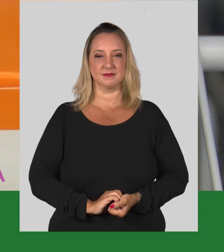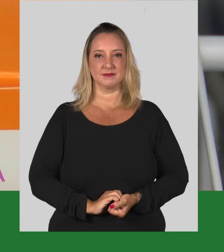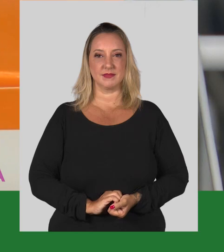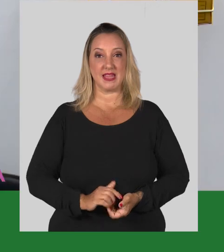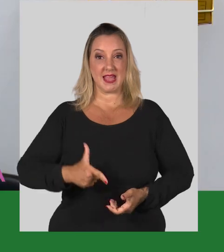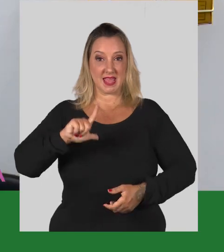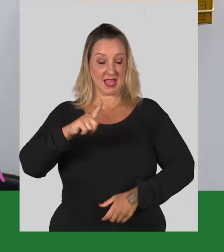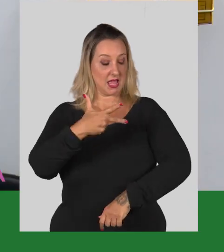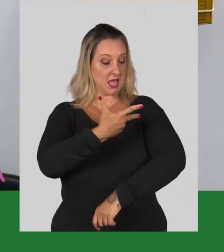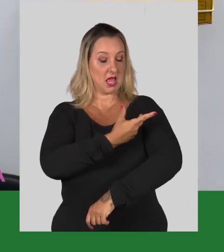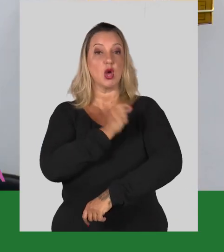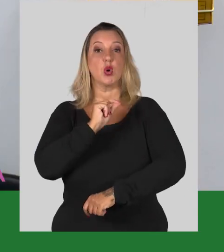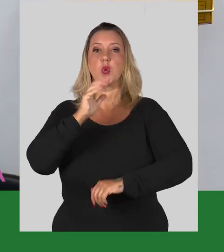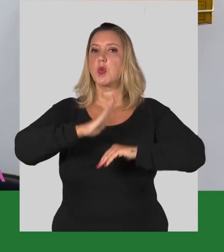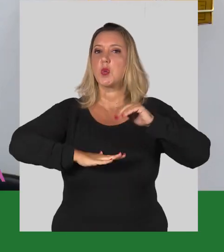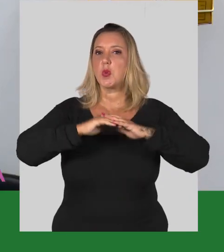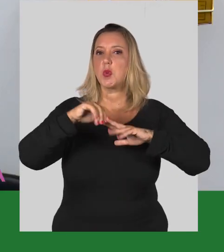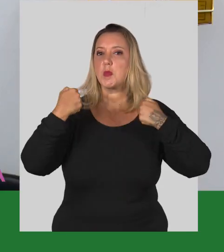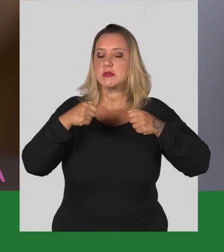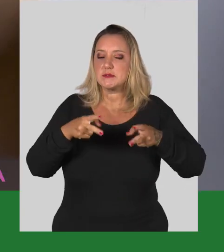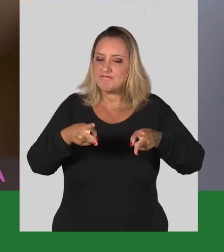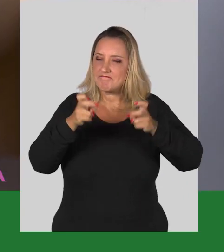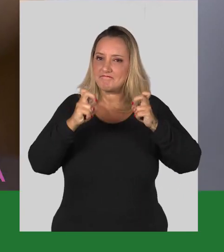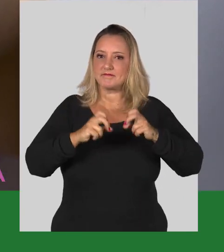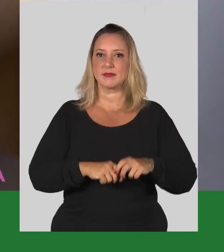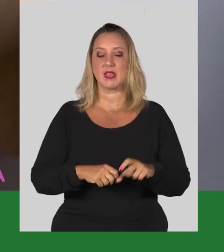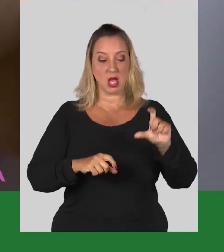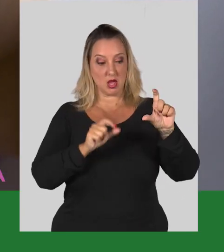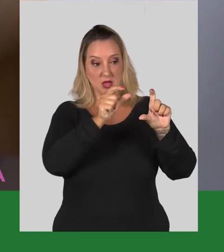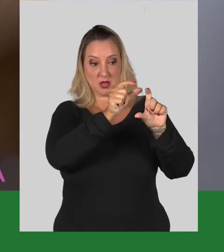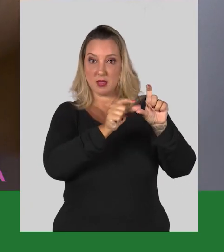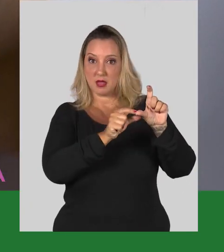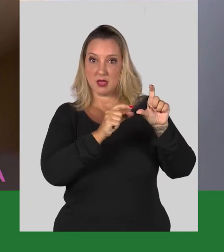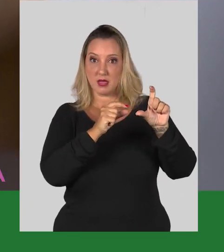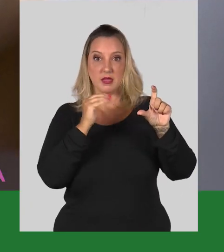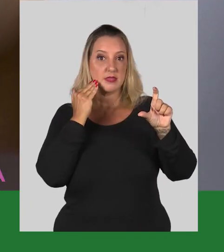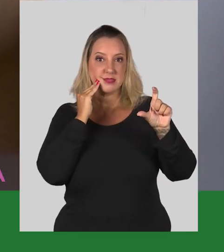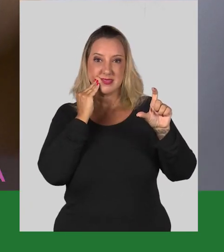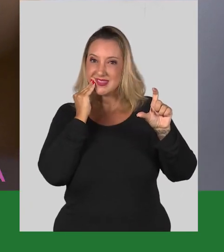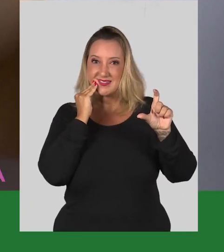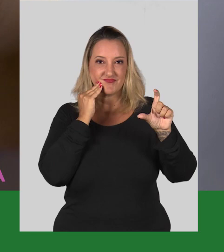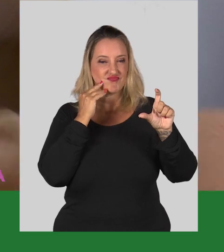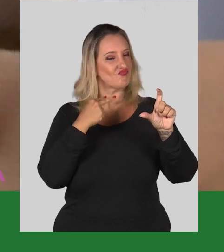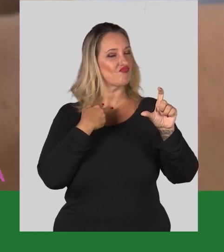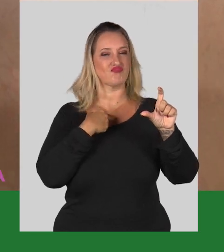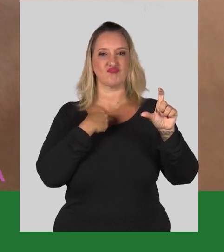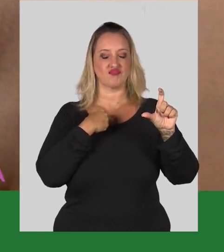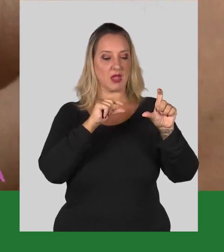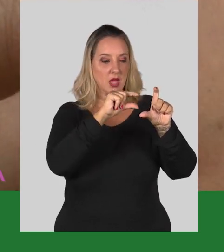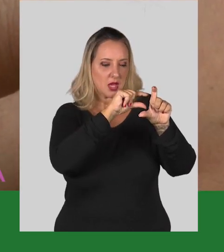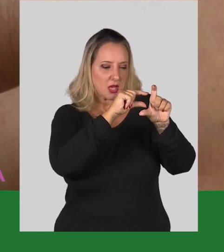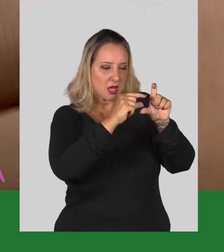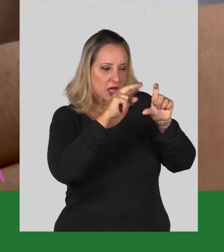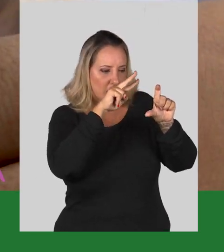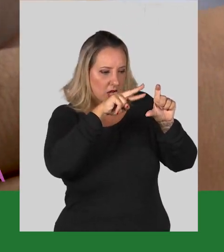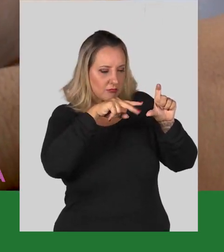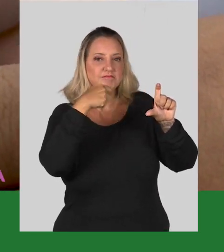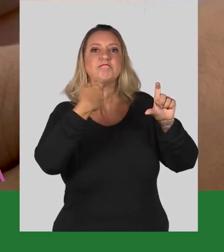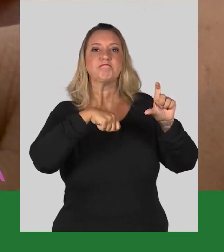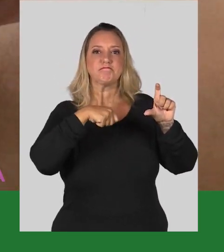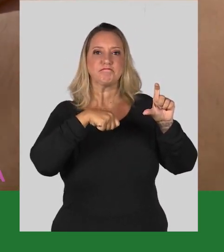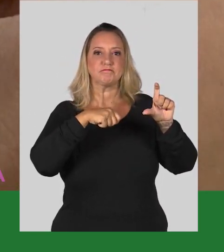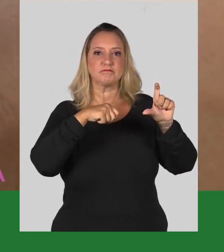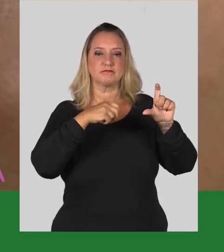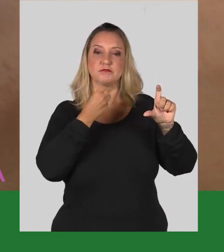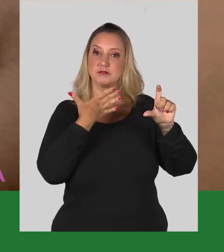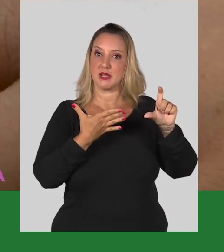Antes da aplicação, o que o profissional deve observar? O frasco não pode estar danificado, seu rótulo deve estar legível